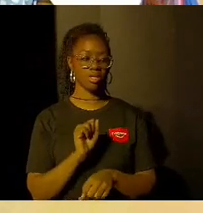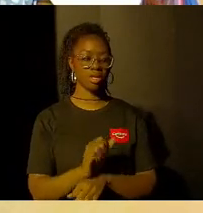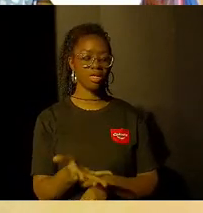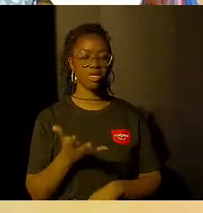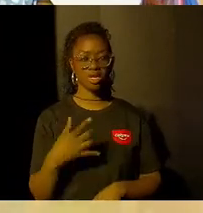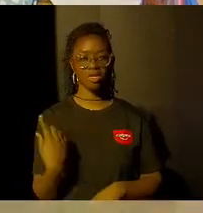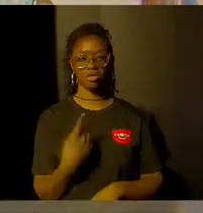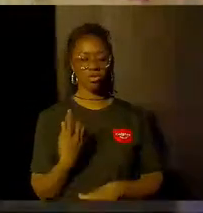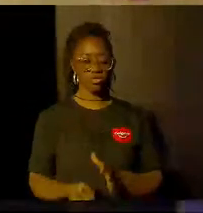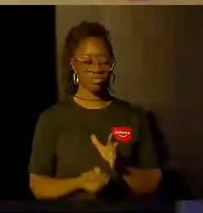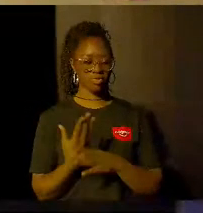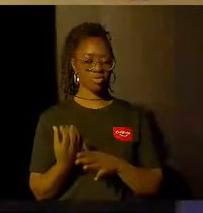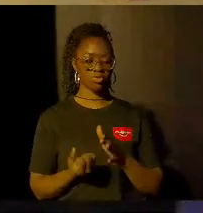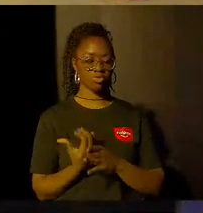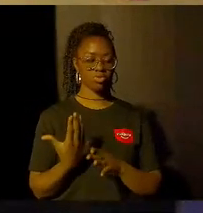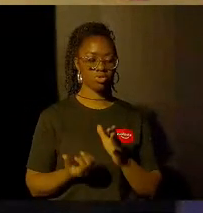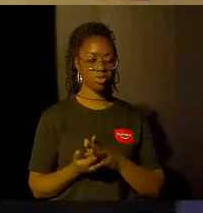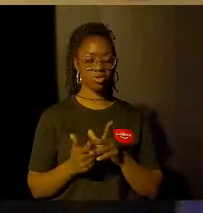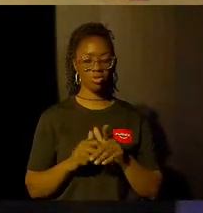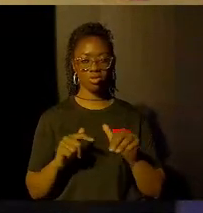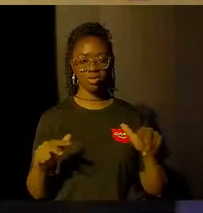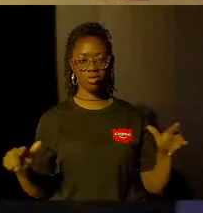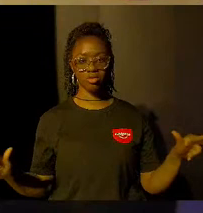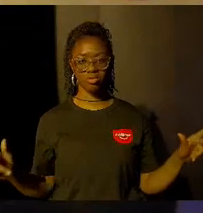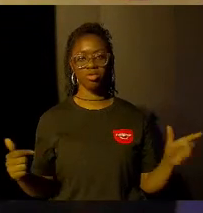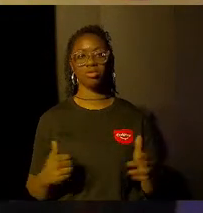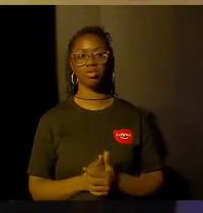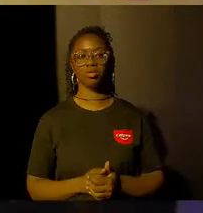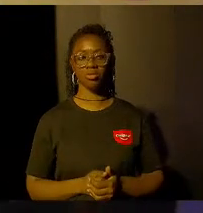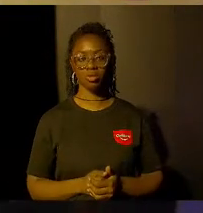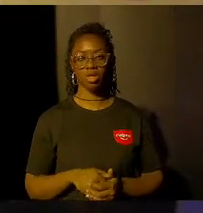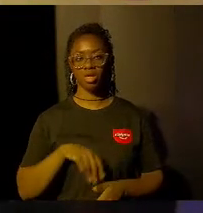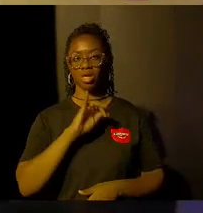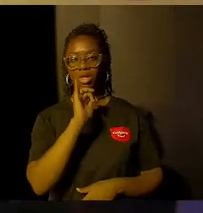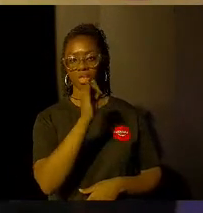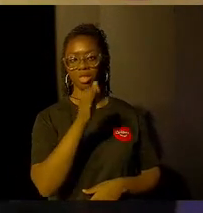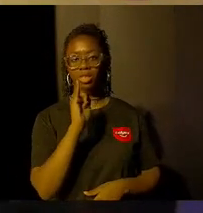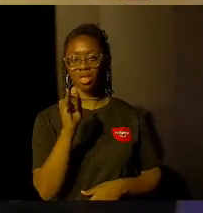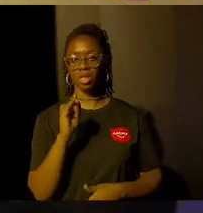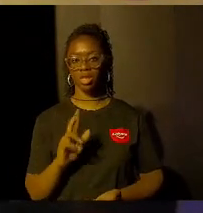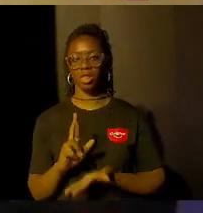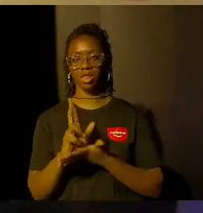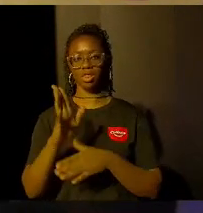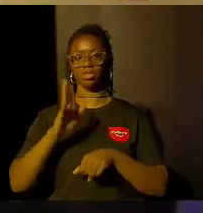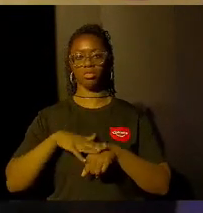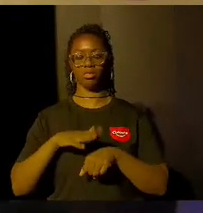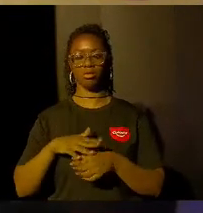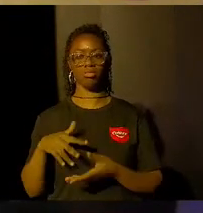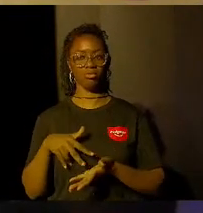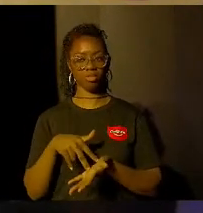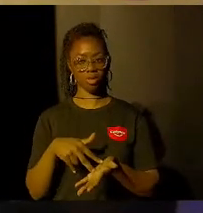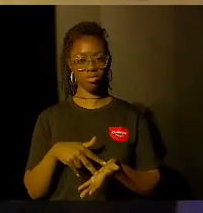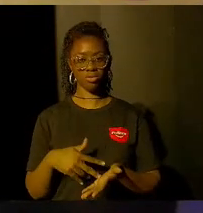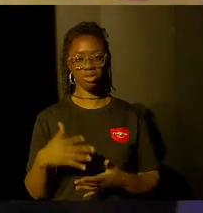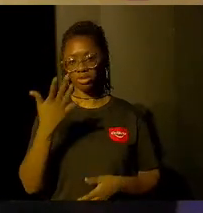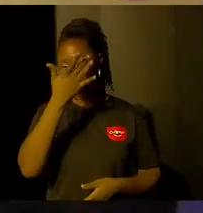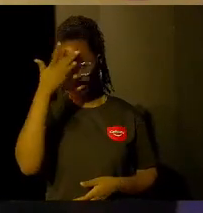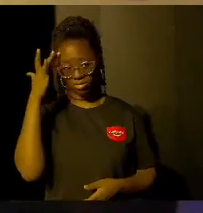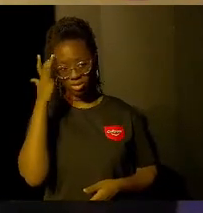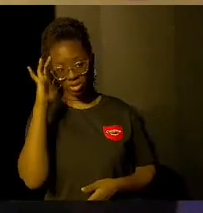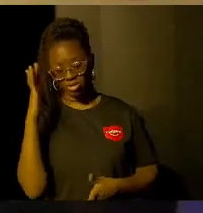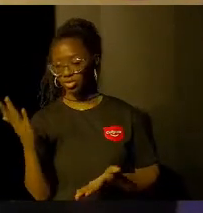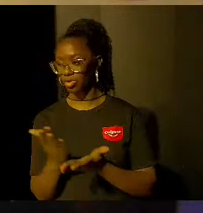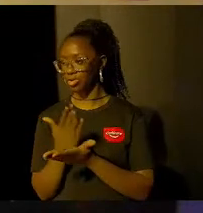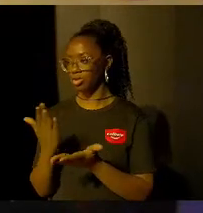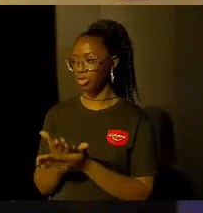Produza muitas vezes narrativas que sejam auto-referentes as pessoas ficam achando que o